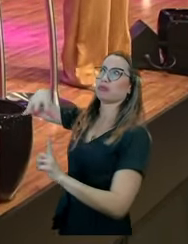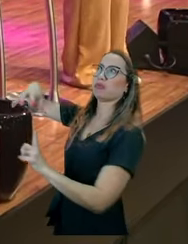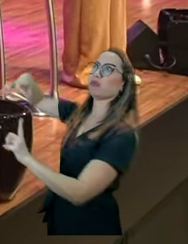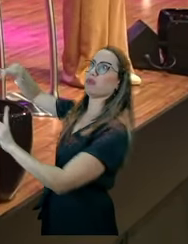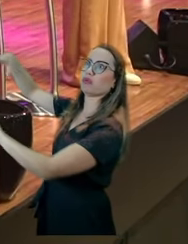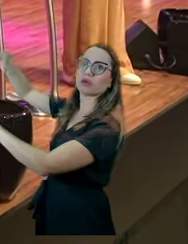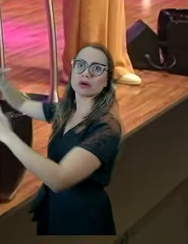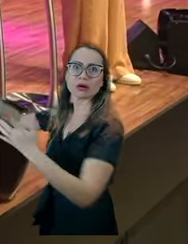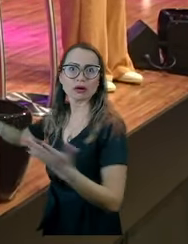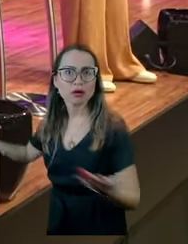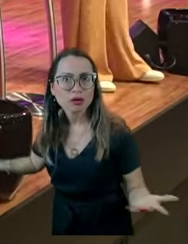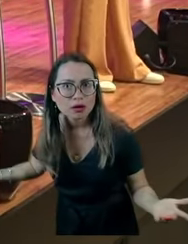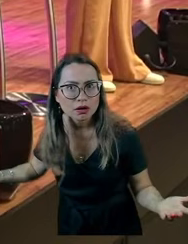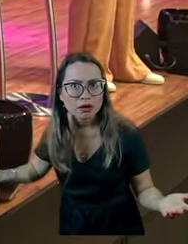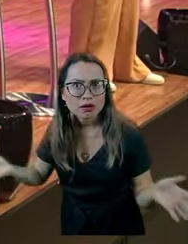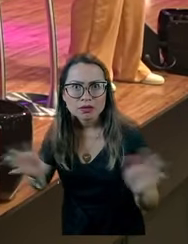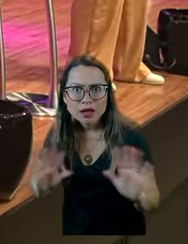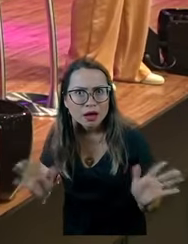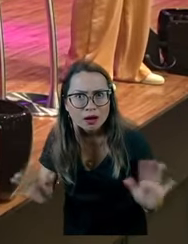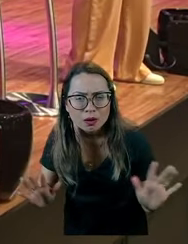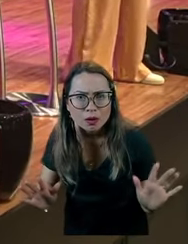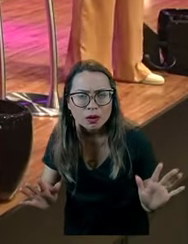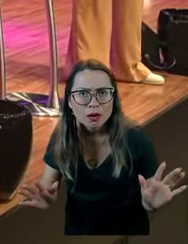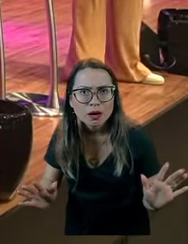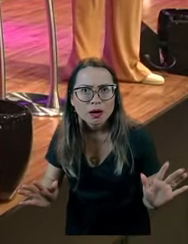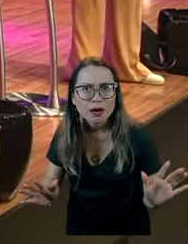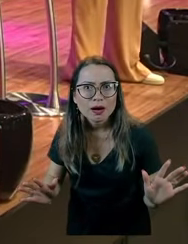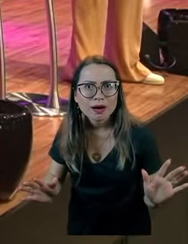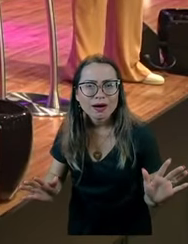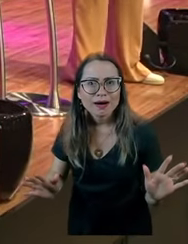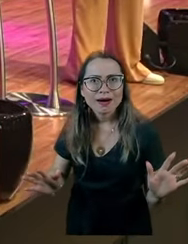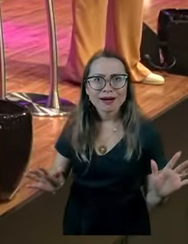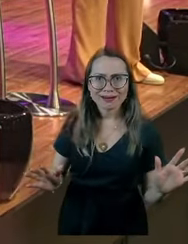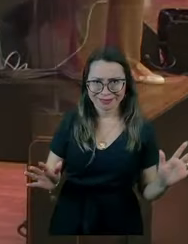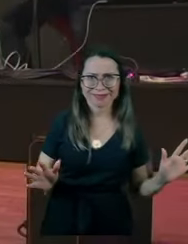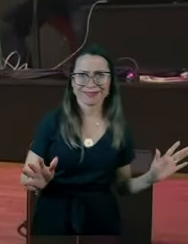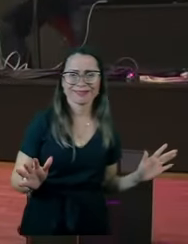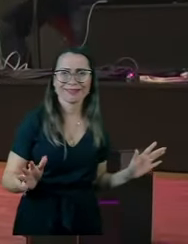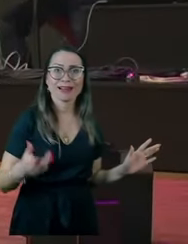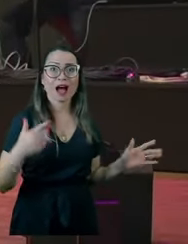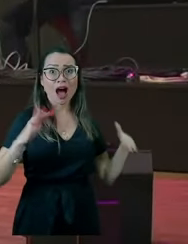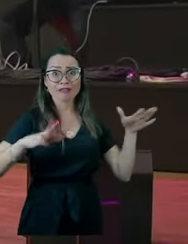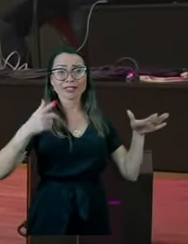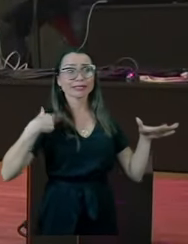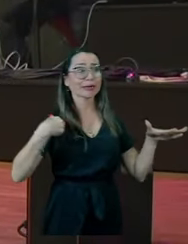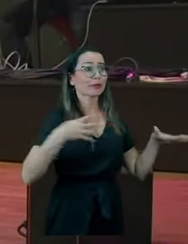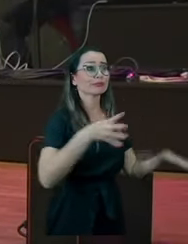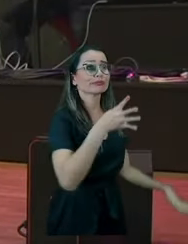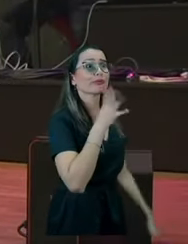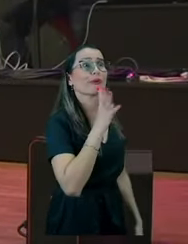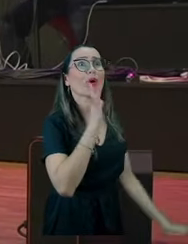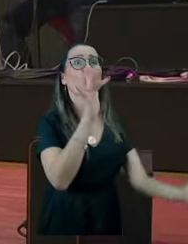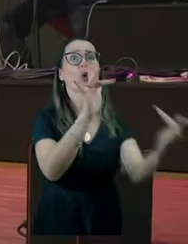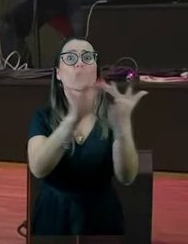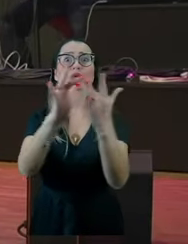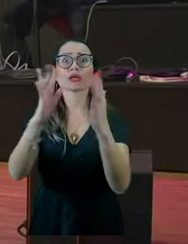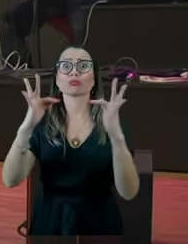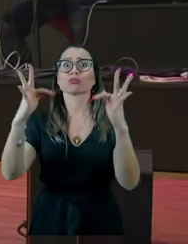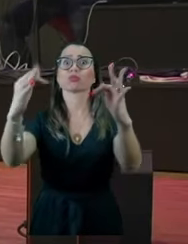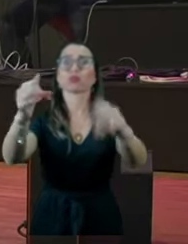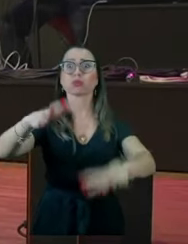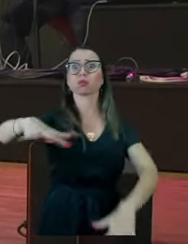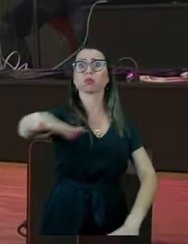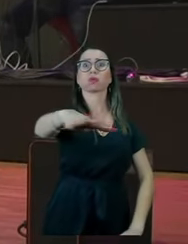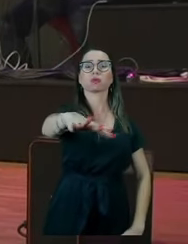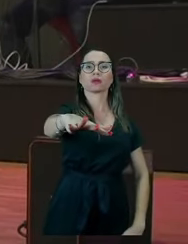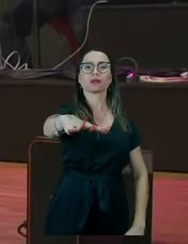proximidade. Mas como o meu braço físico não alcança lá no final, não alcança, né? Não alcança. Eu